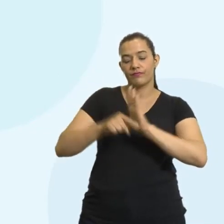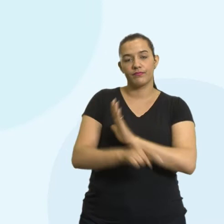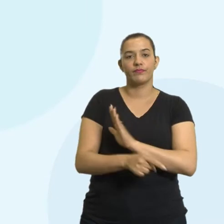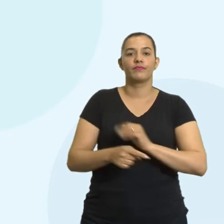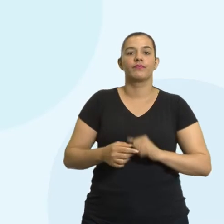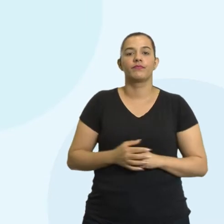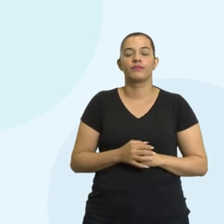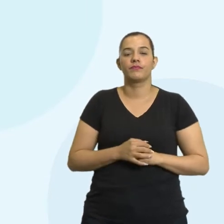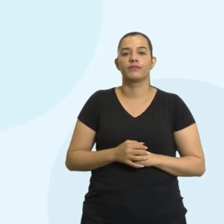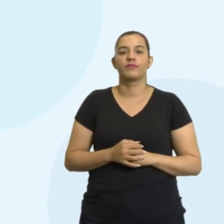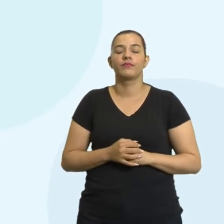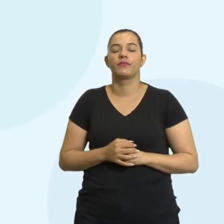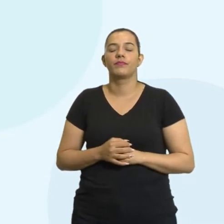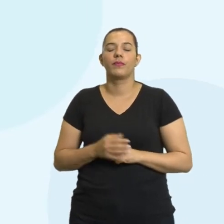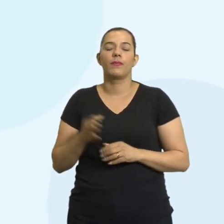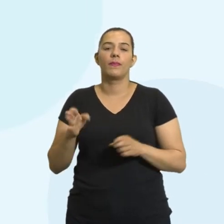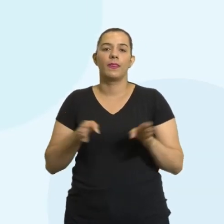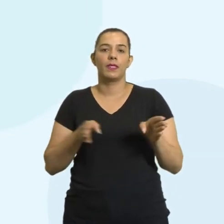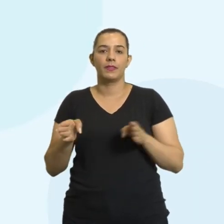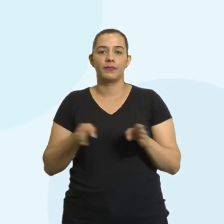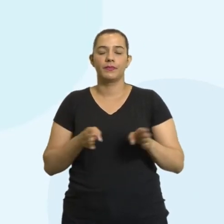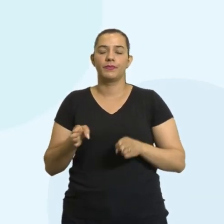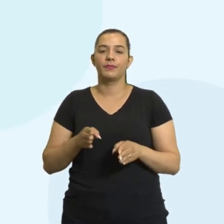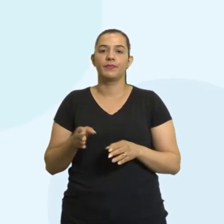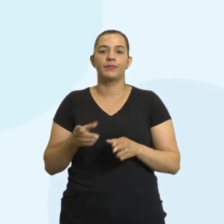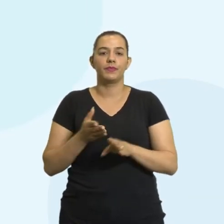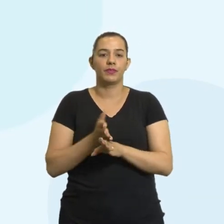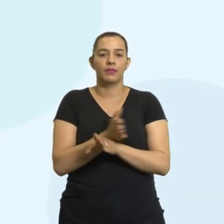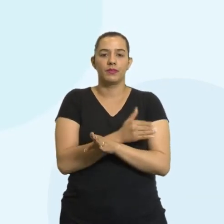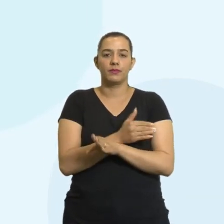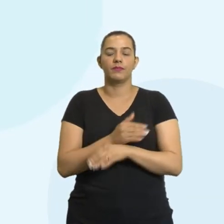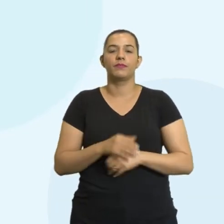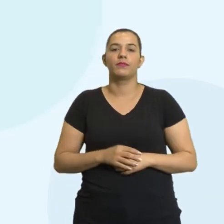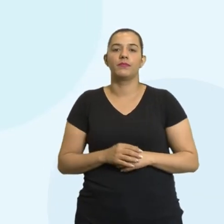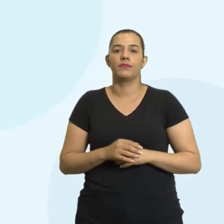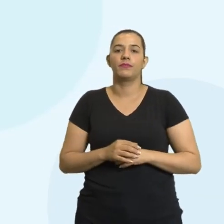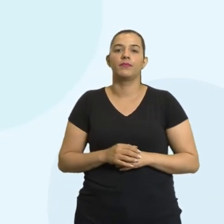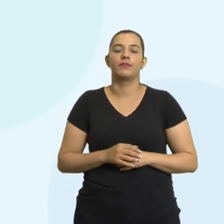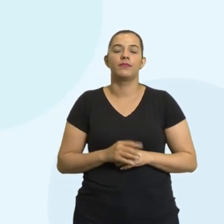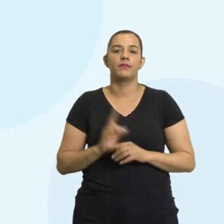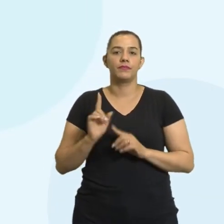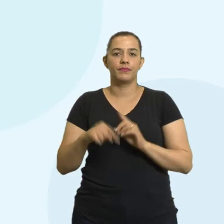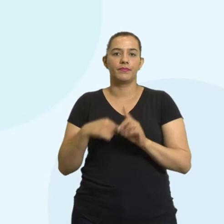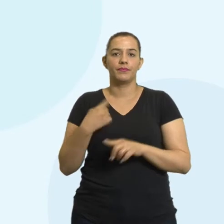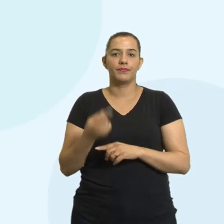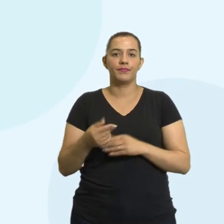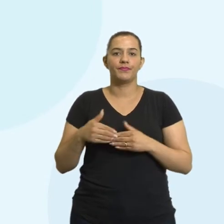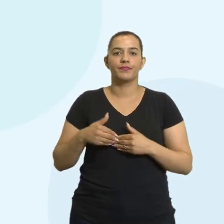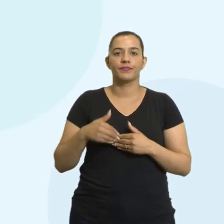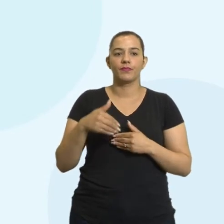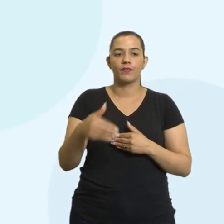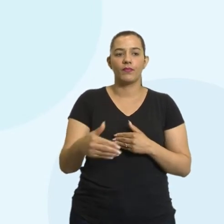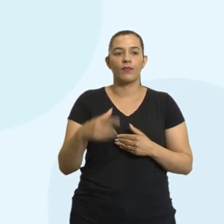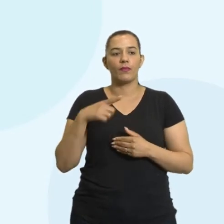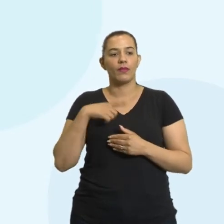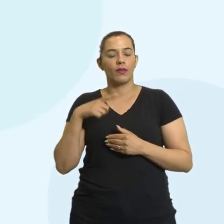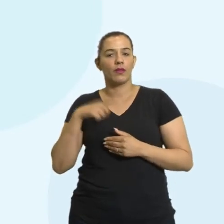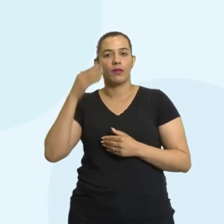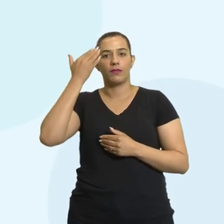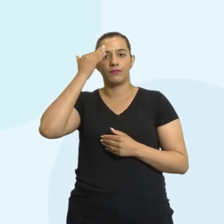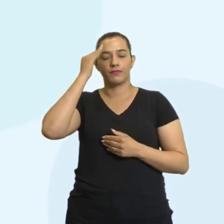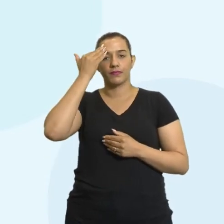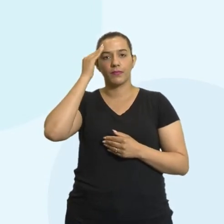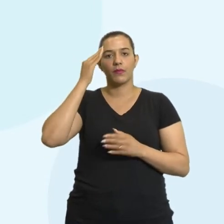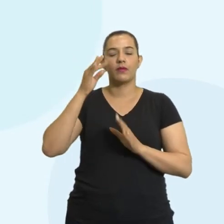assim, né, nesse momento de antecipação. E aí, a partir da compreensão de fato